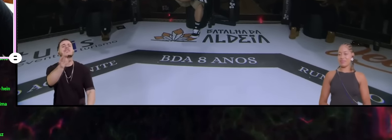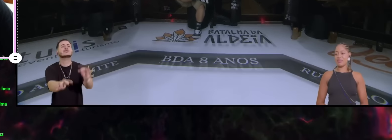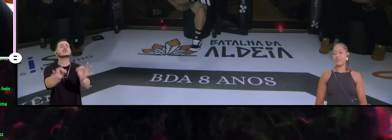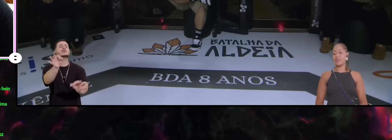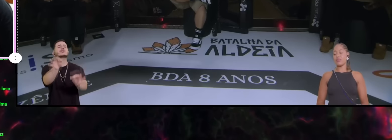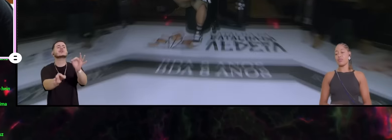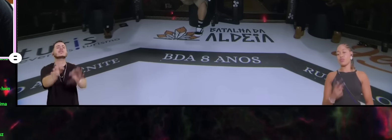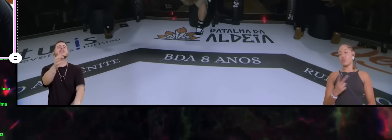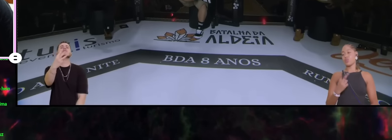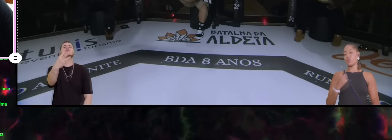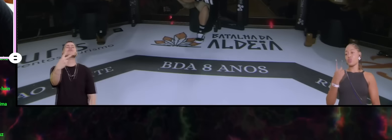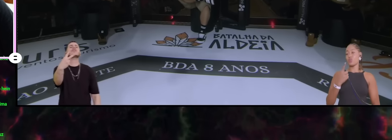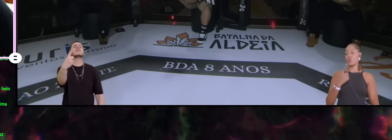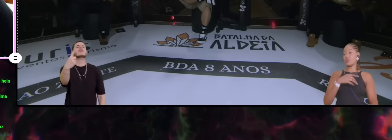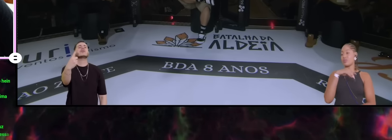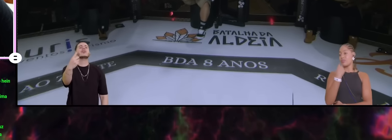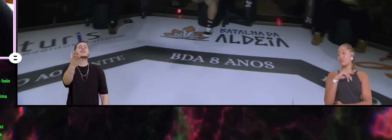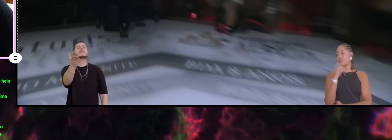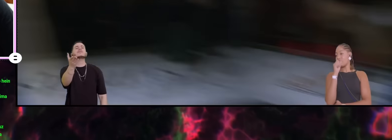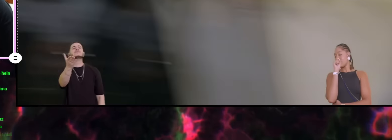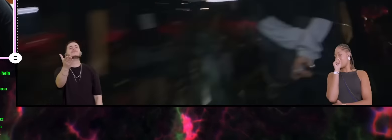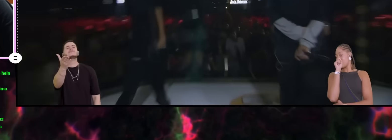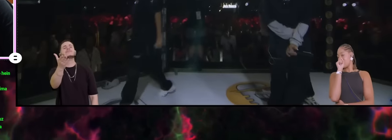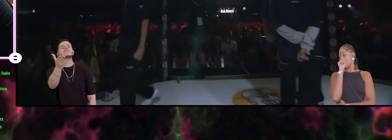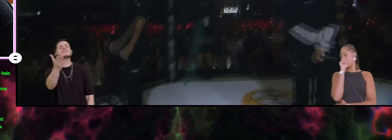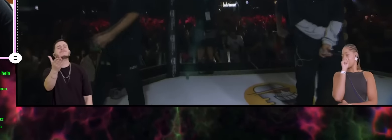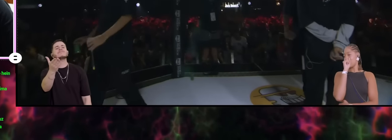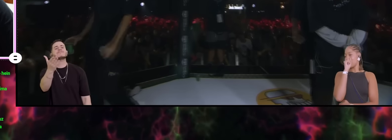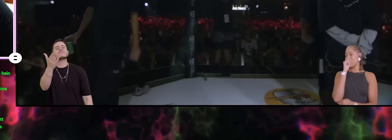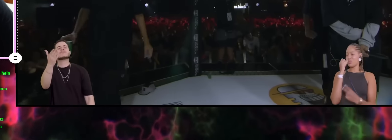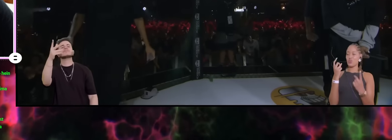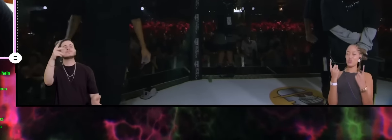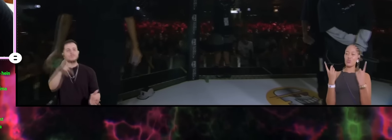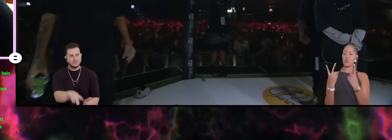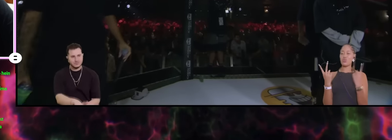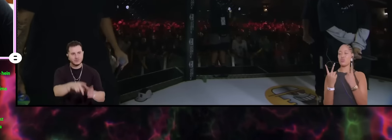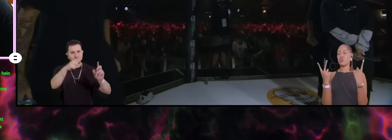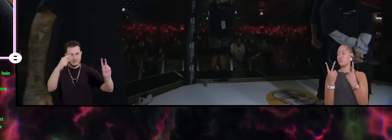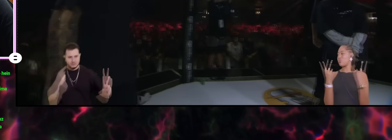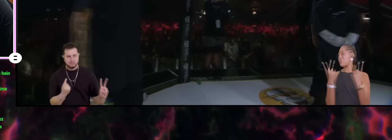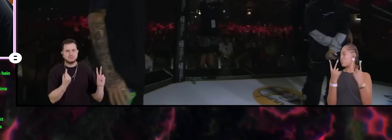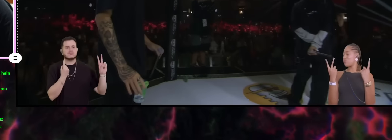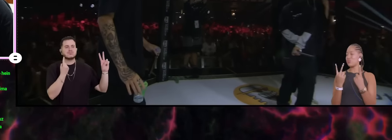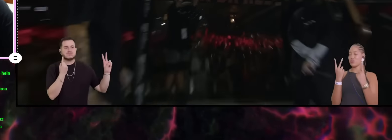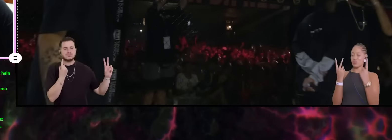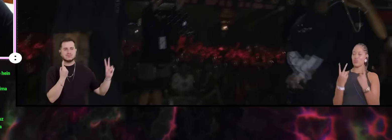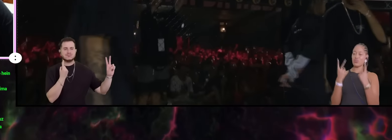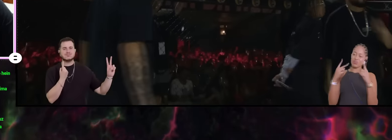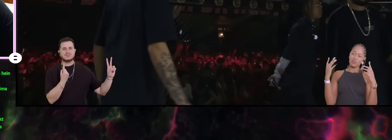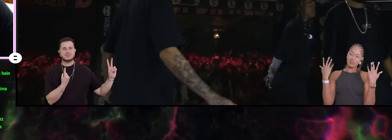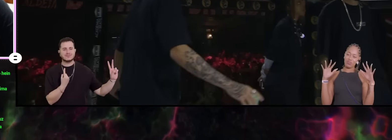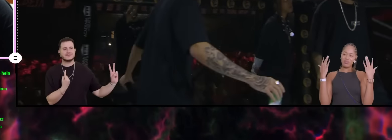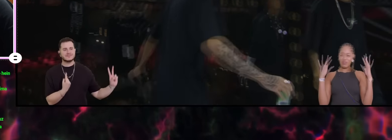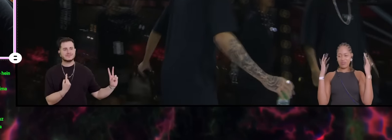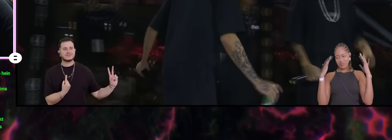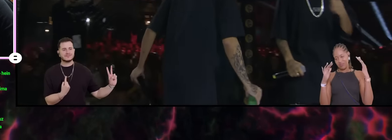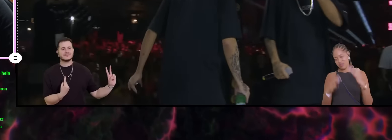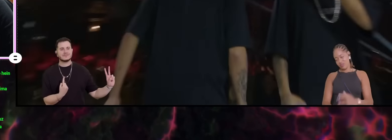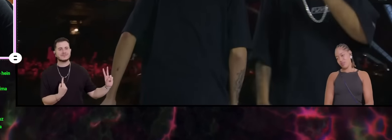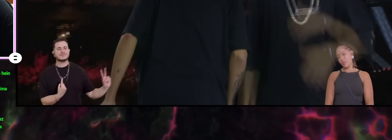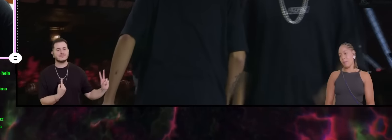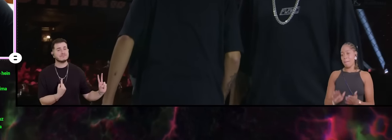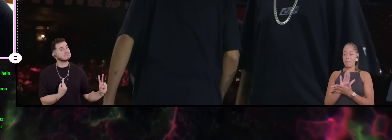Martizinho, ele rimou muito bem. 2 a 1, Martizinho caindo de tudo! Justo. Mas aí, nada